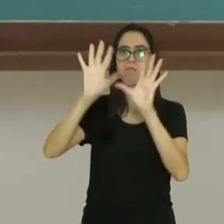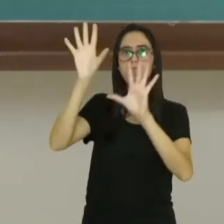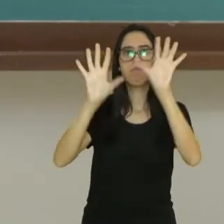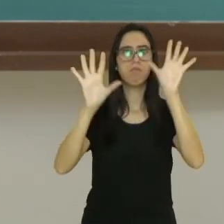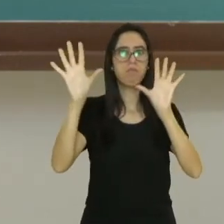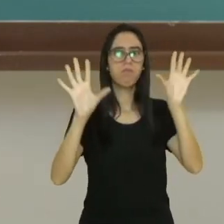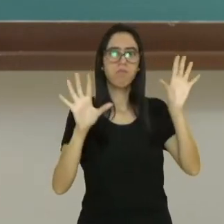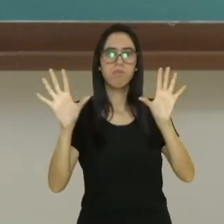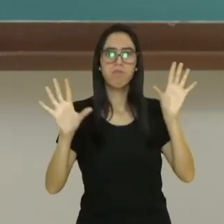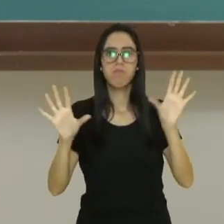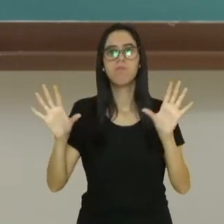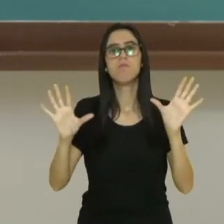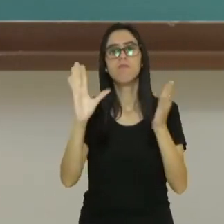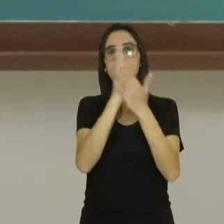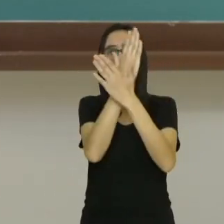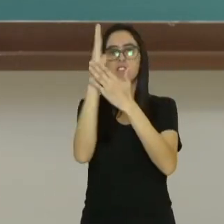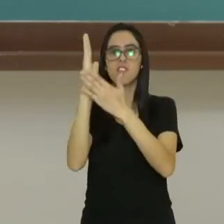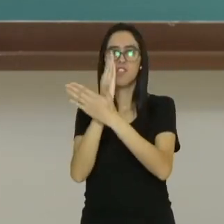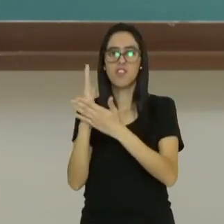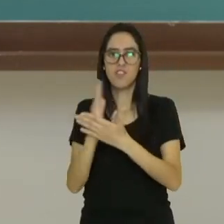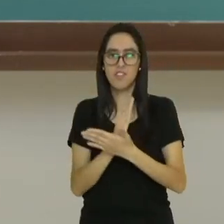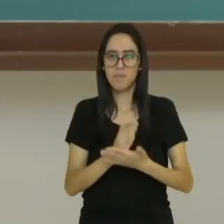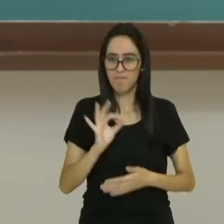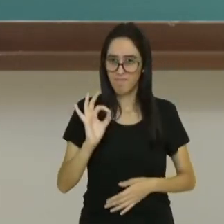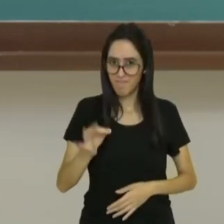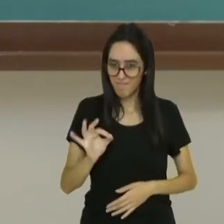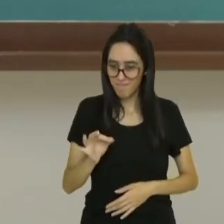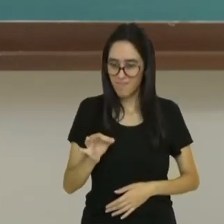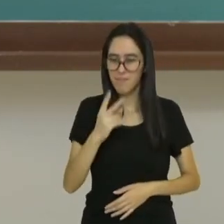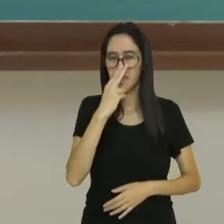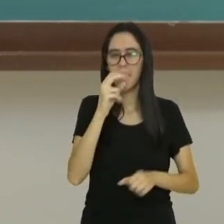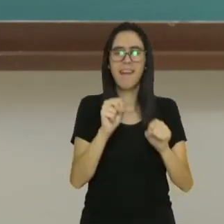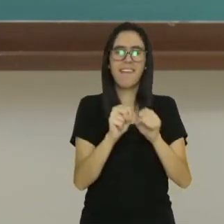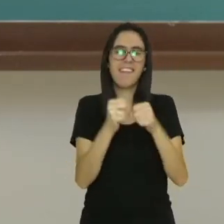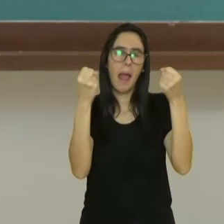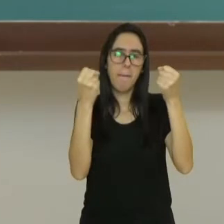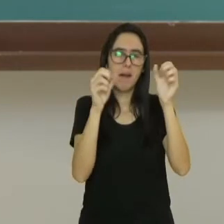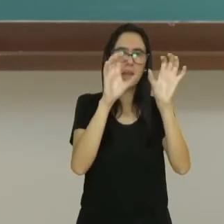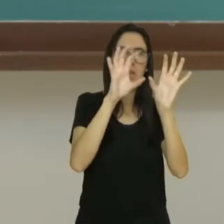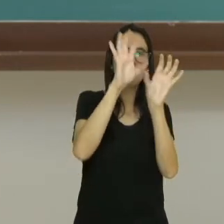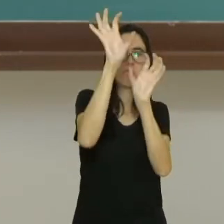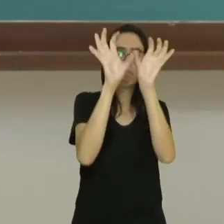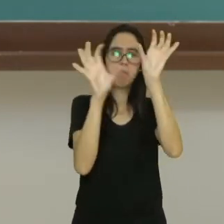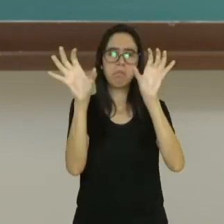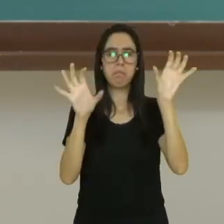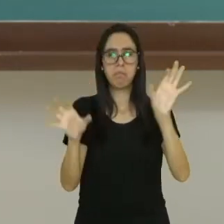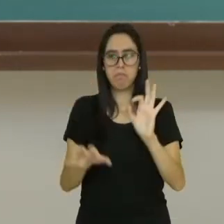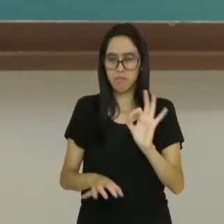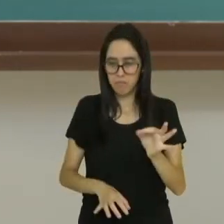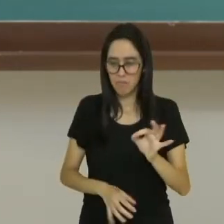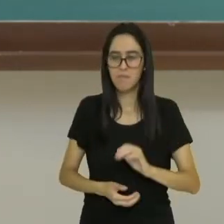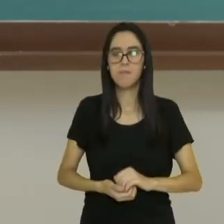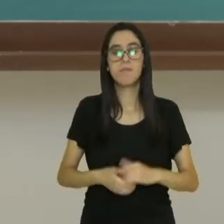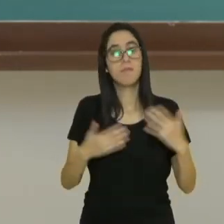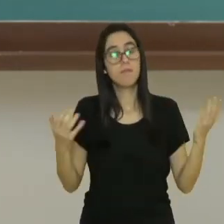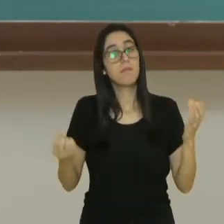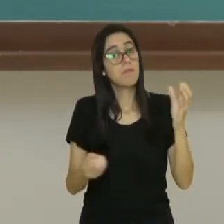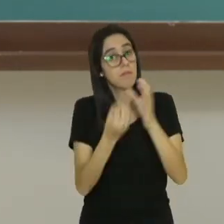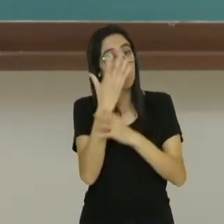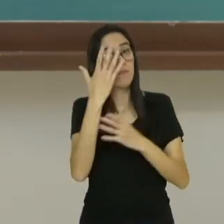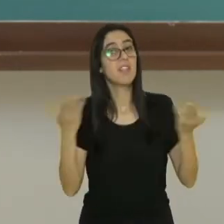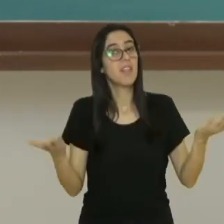da Terra, que foi fazendo com que essas partes se quebrassem, vamos dizer assim, em pedaços menores, formando a